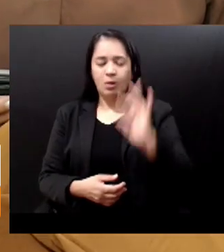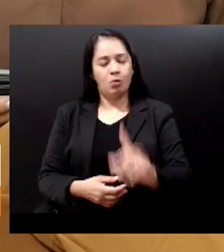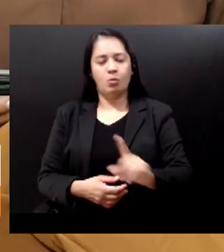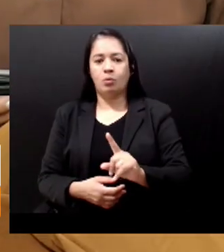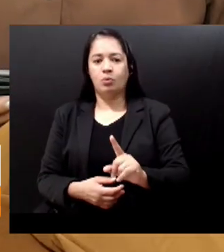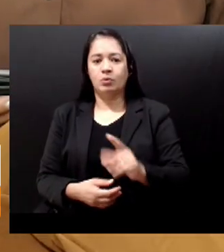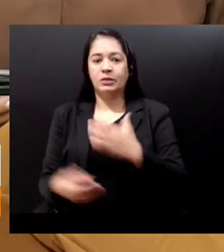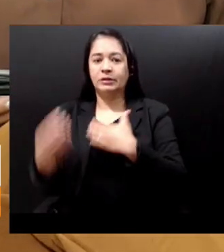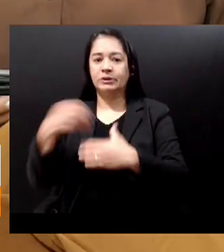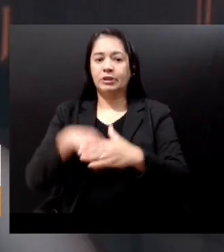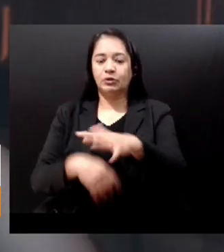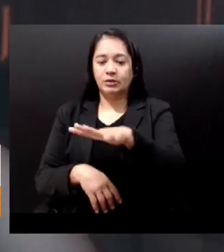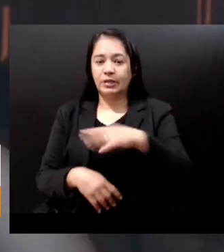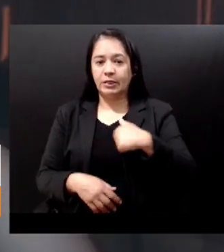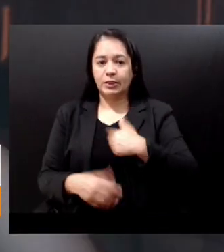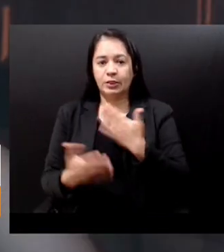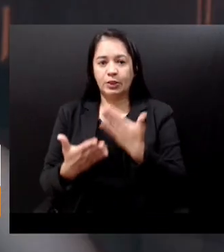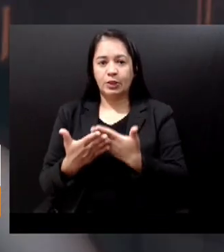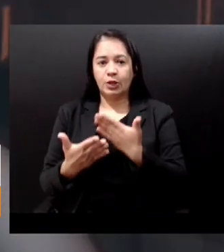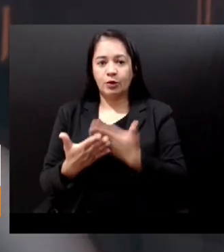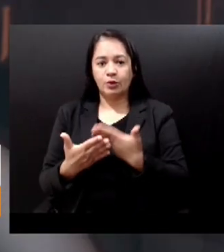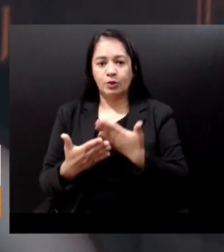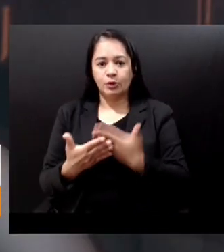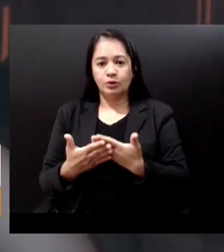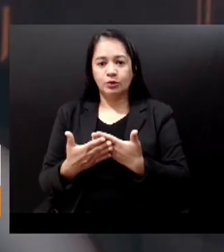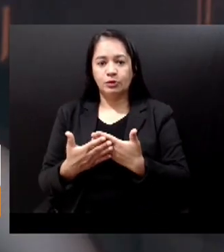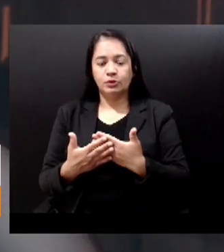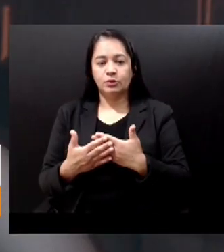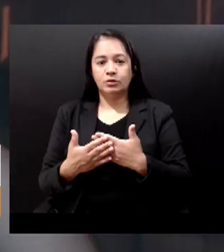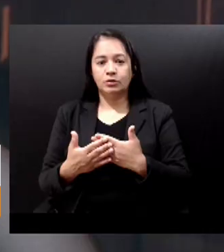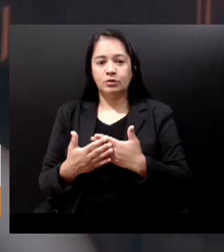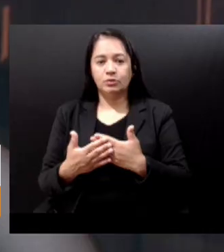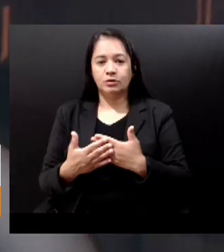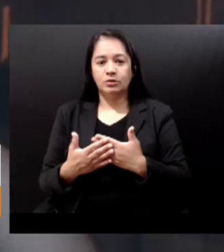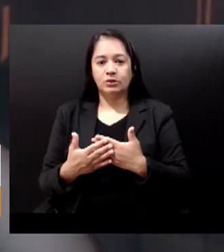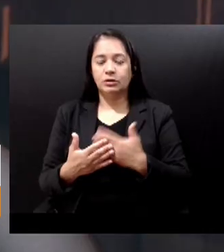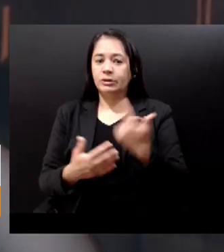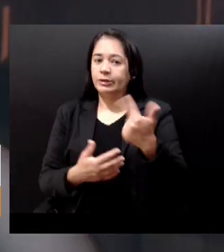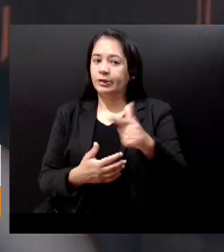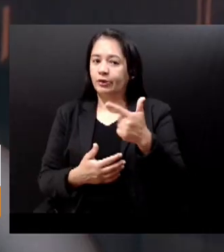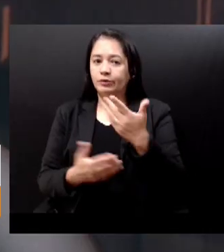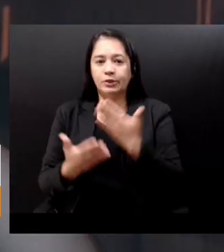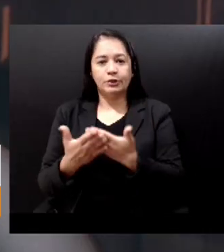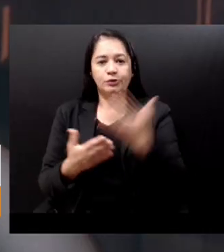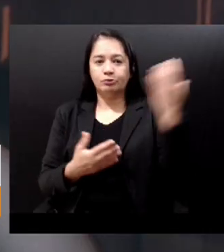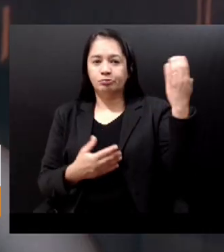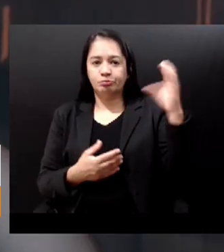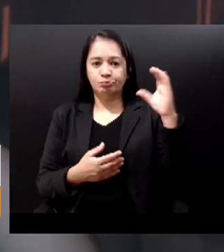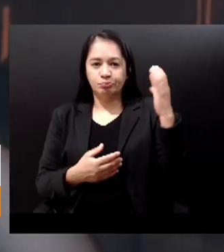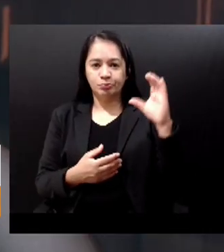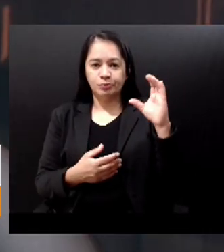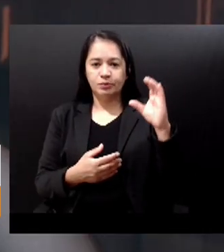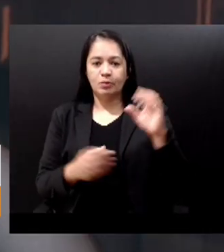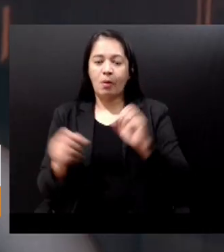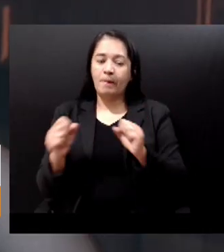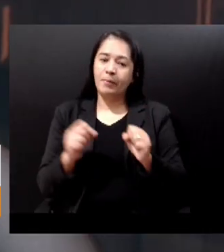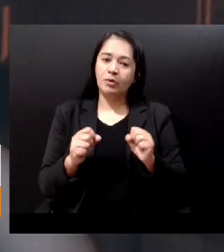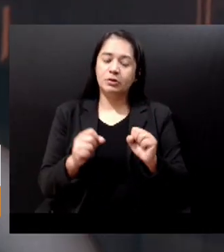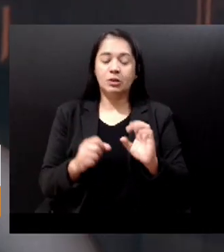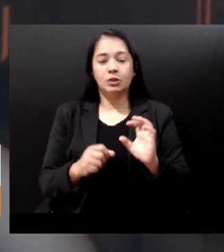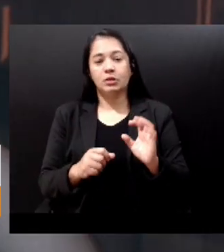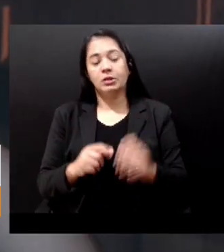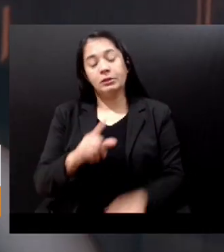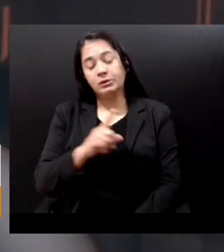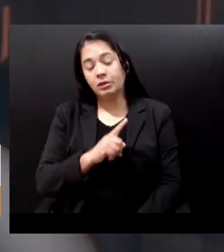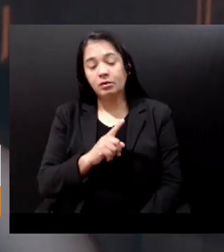estudo, dentro Uhum, da forma que eu trabalho, não que eu saiba. entendi. Mas assim, pode ser que haja e eu